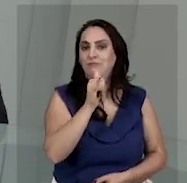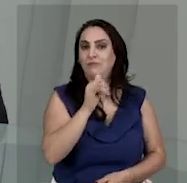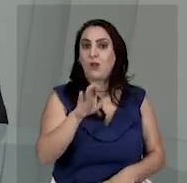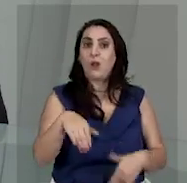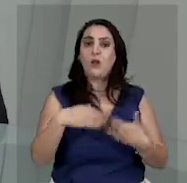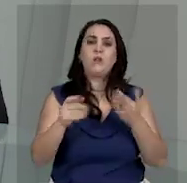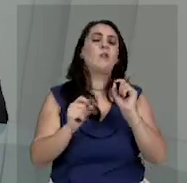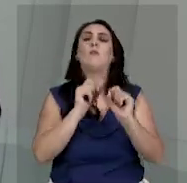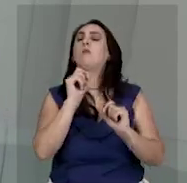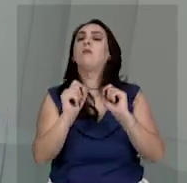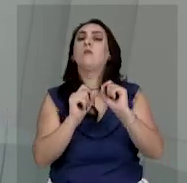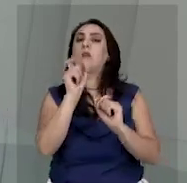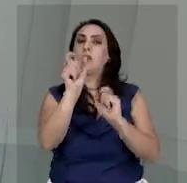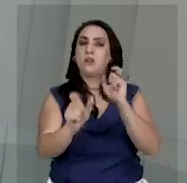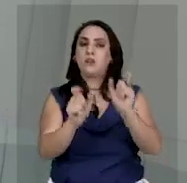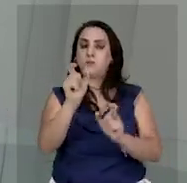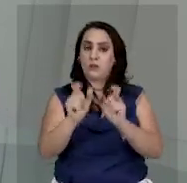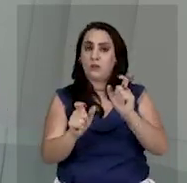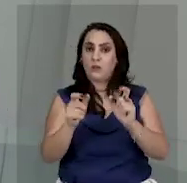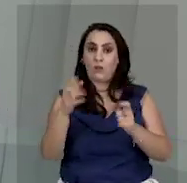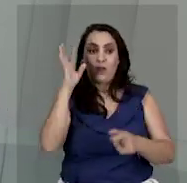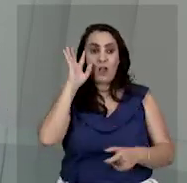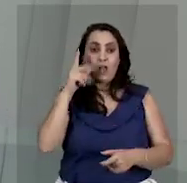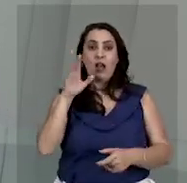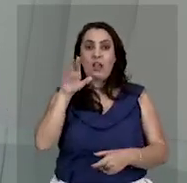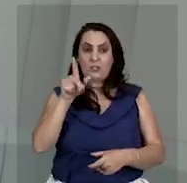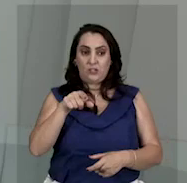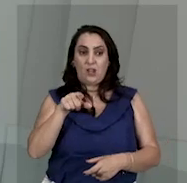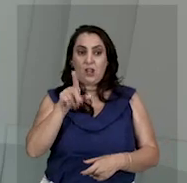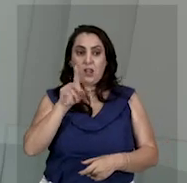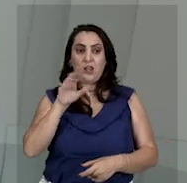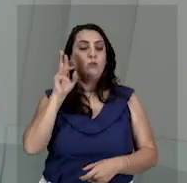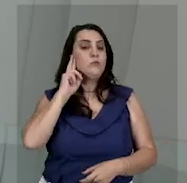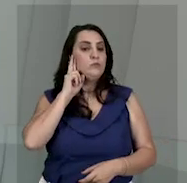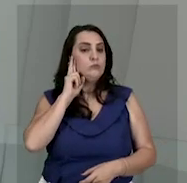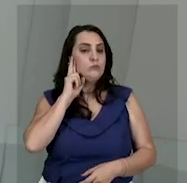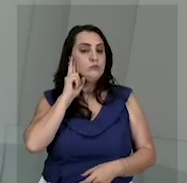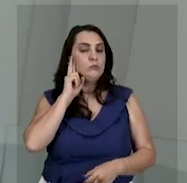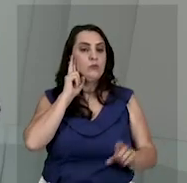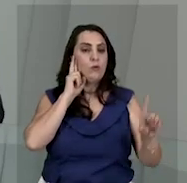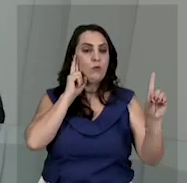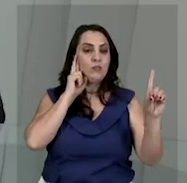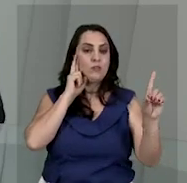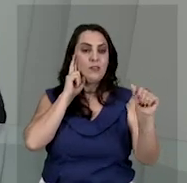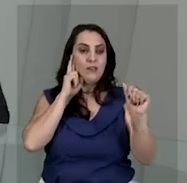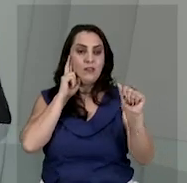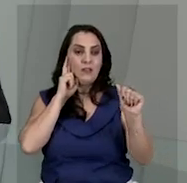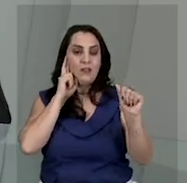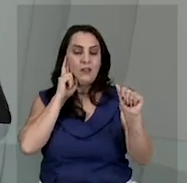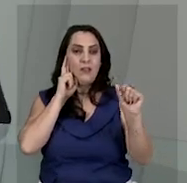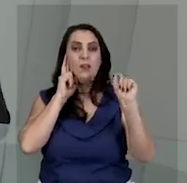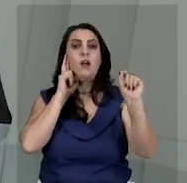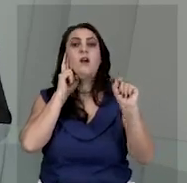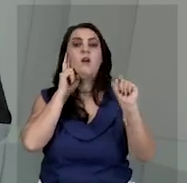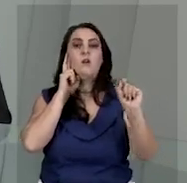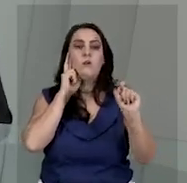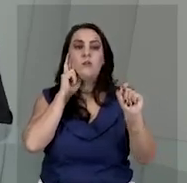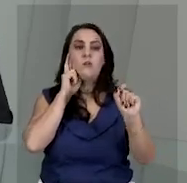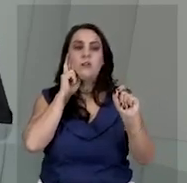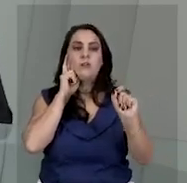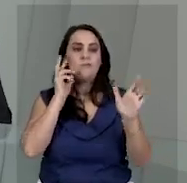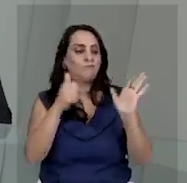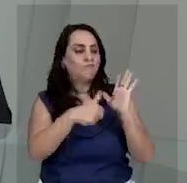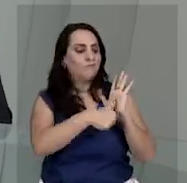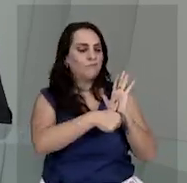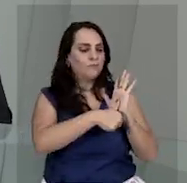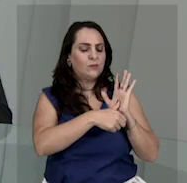como surda ou como deficiente auditivo, que a gente fala DA, é a identidade dela, é como a